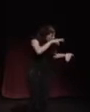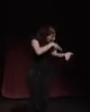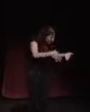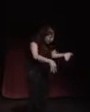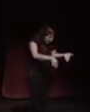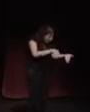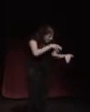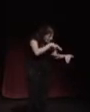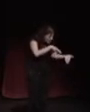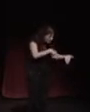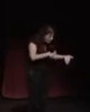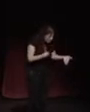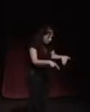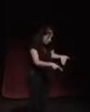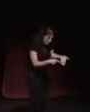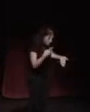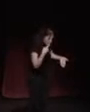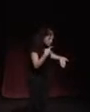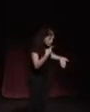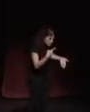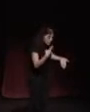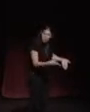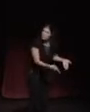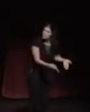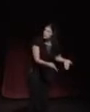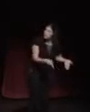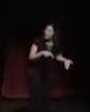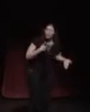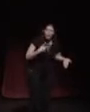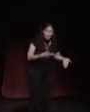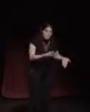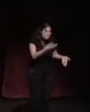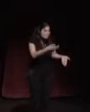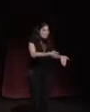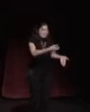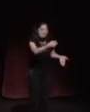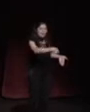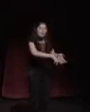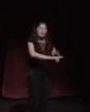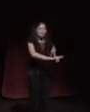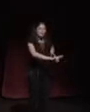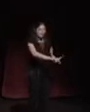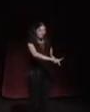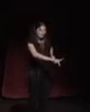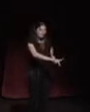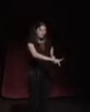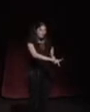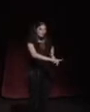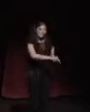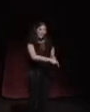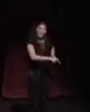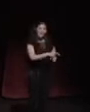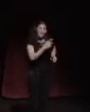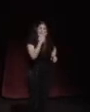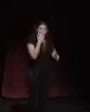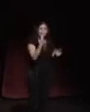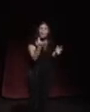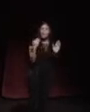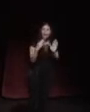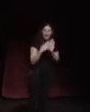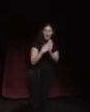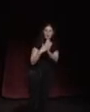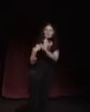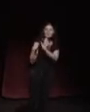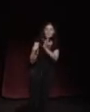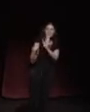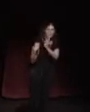tem uma parte do relato que eles têm interesse, essas são formas de funcionamento de espelho. Porque nós